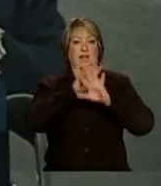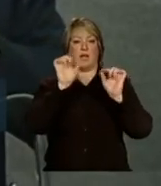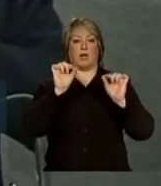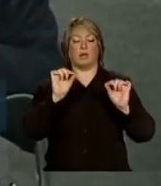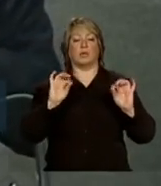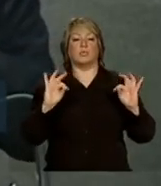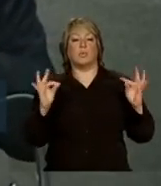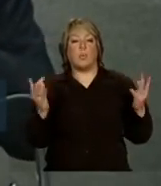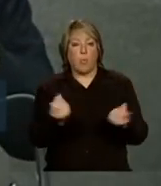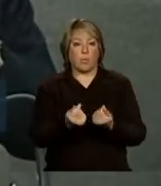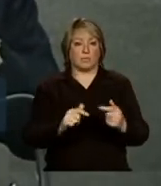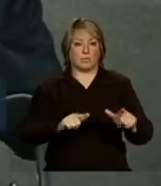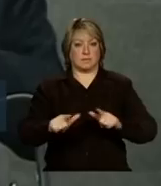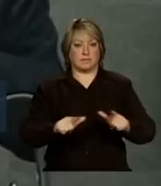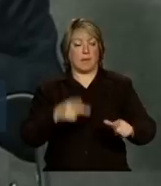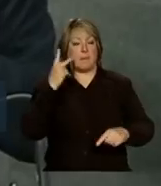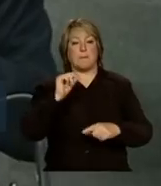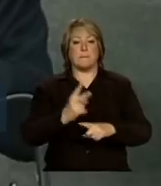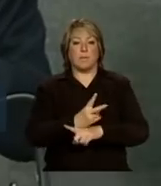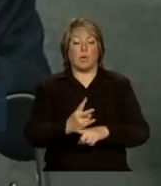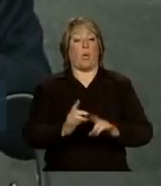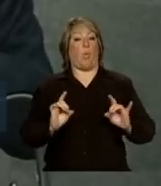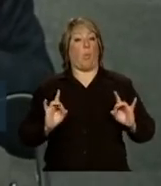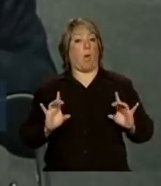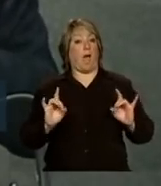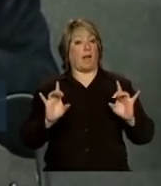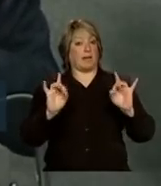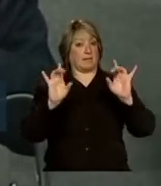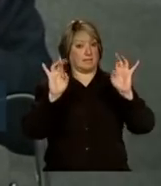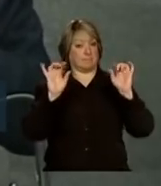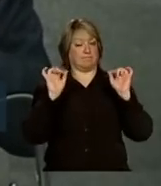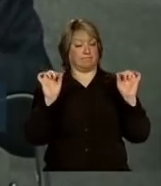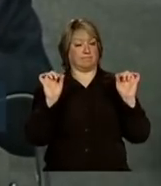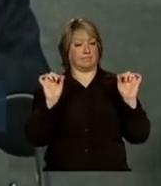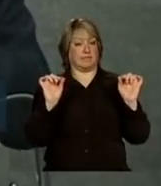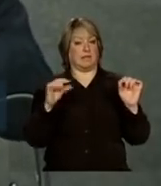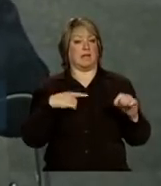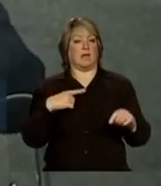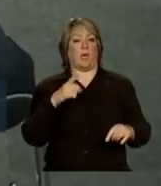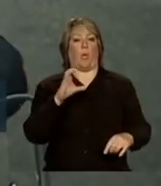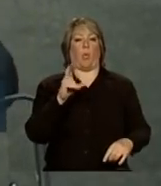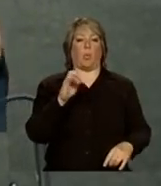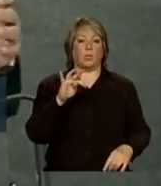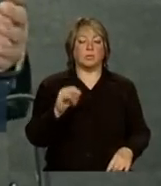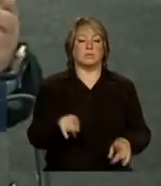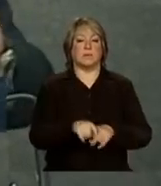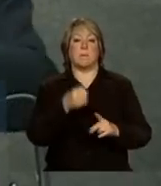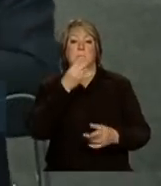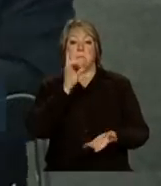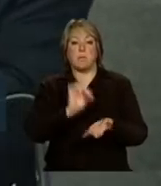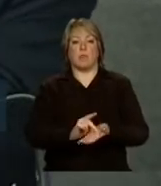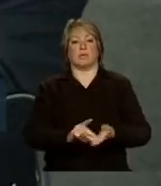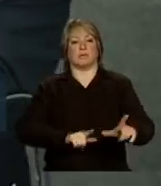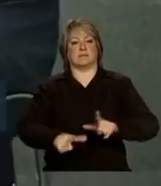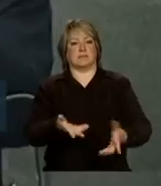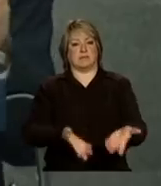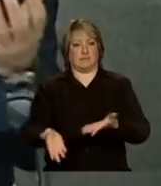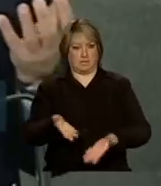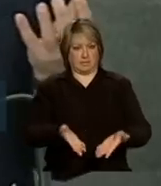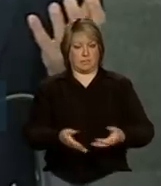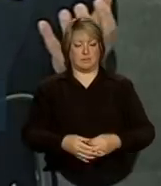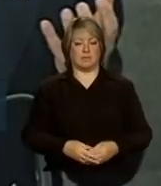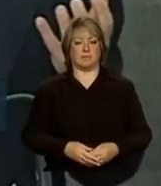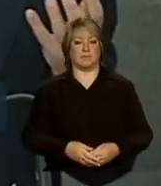todos os atos para buscar qualidade custo eficiência de serviços como isso